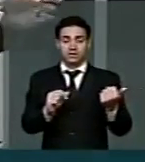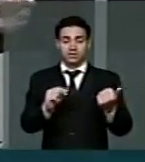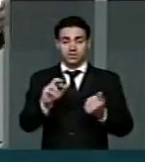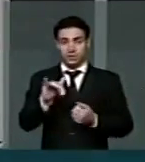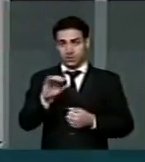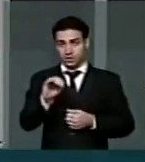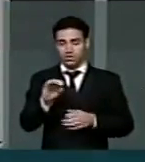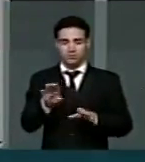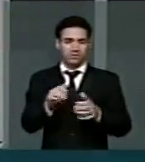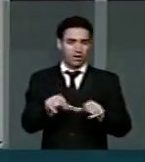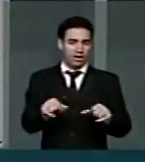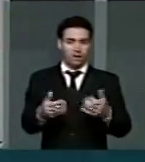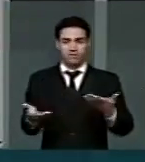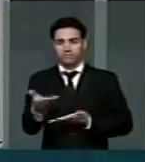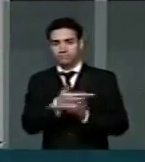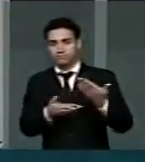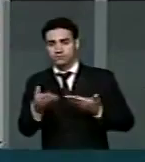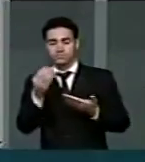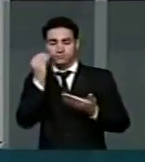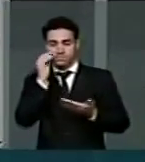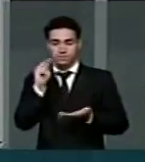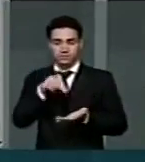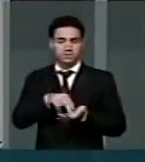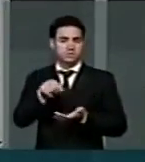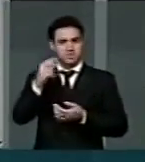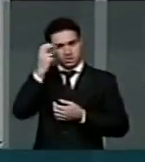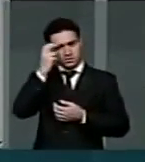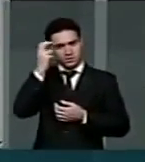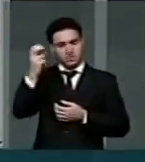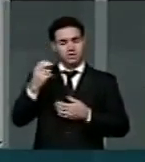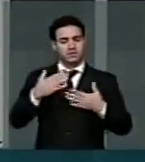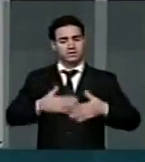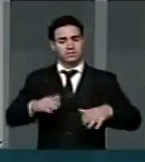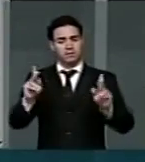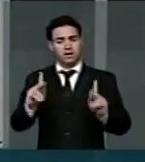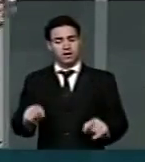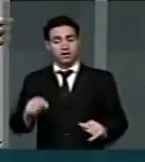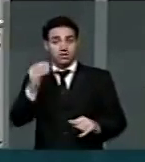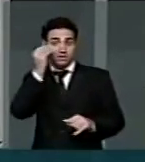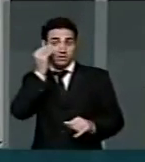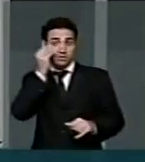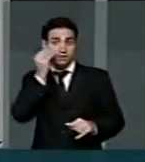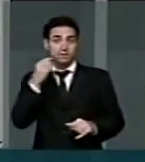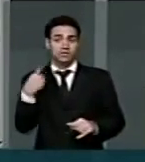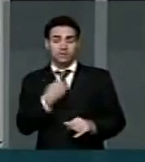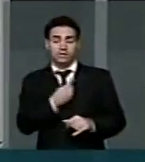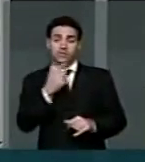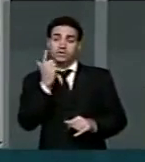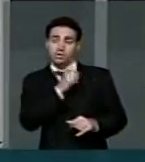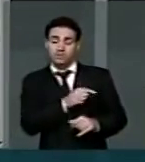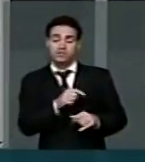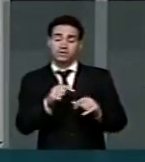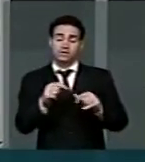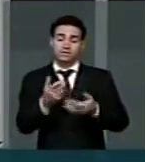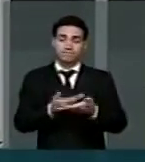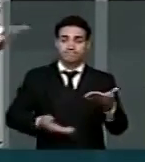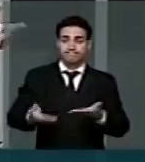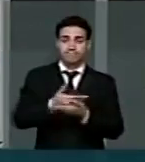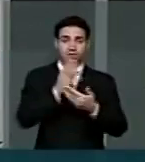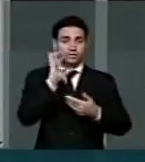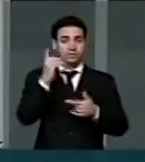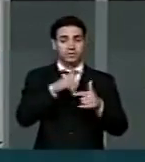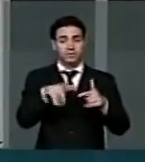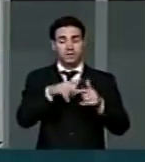mediando conflitos, trazendo a sua voz inteligente e serena para que conseguíssemos desanuviar o ambiente, mas que